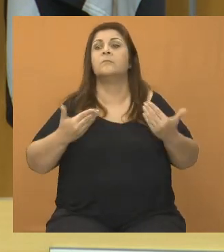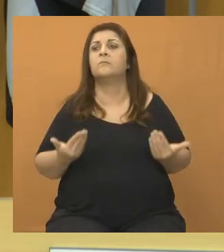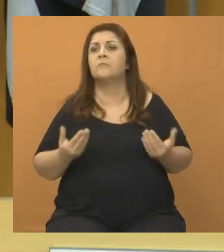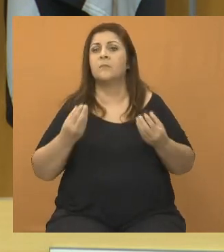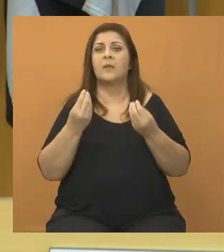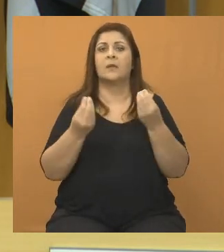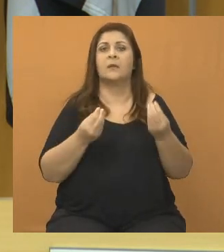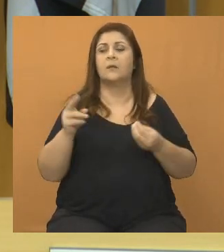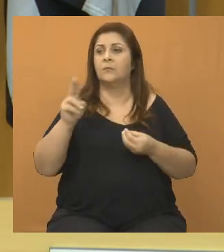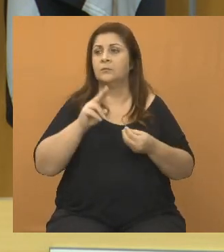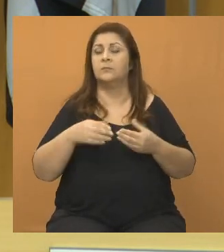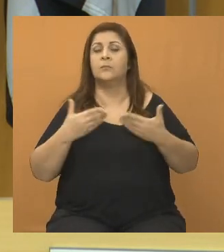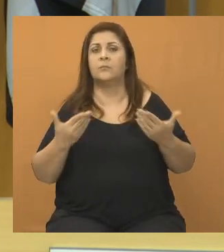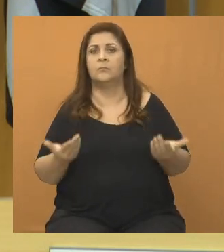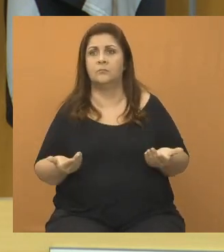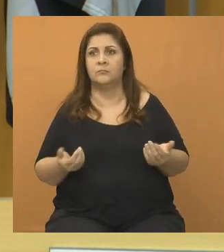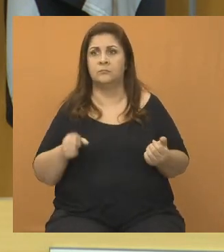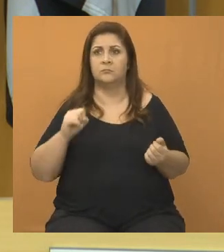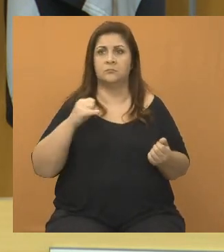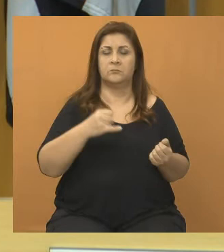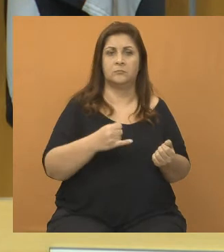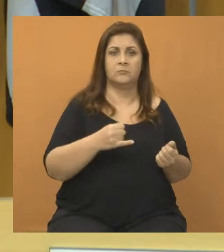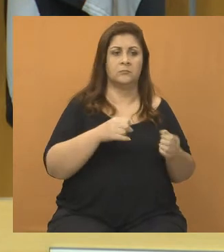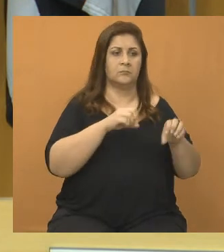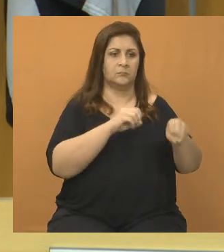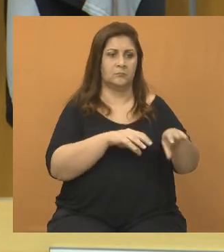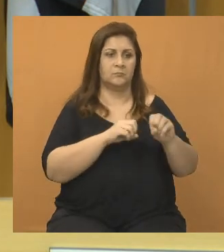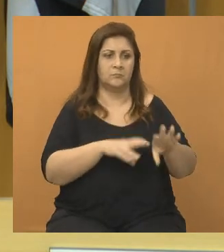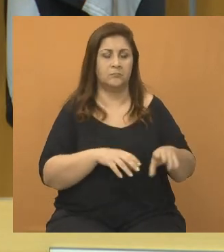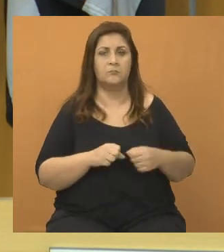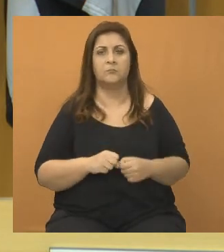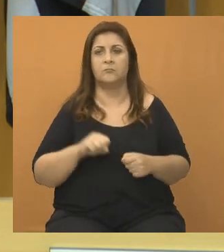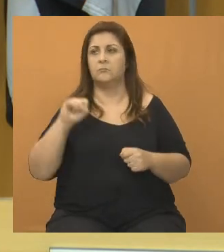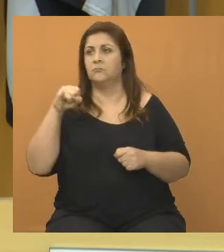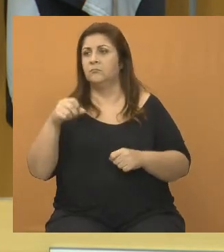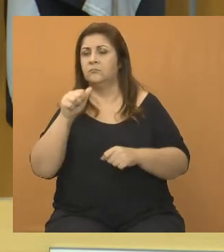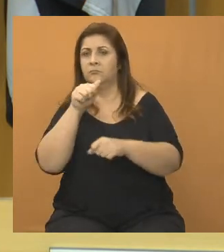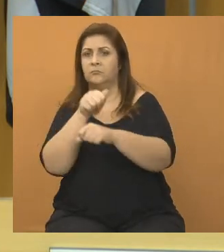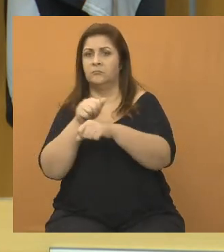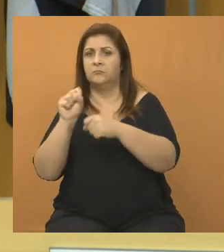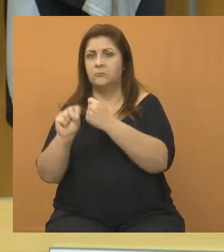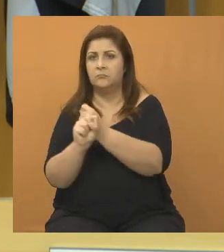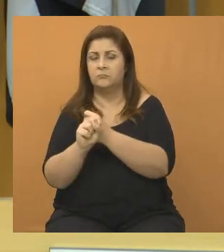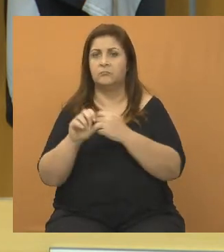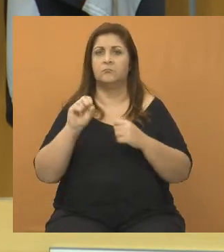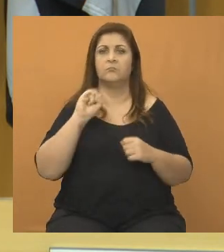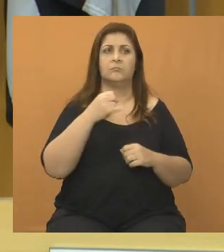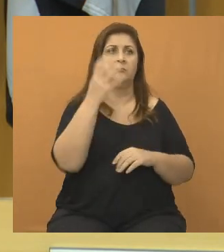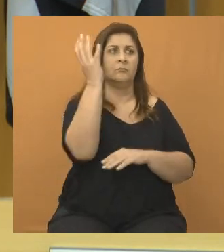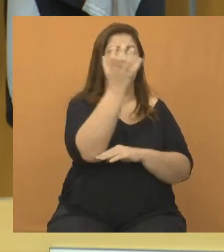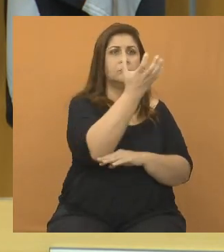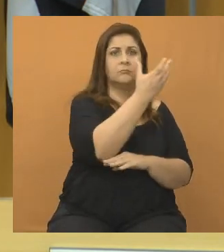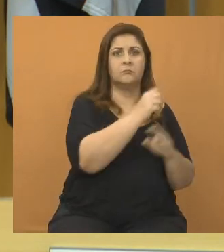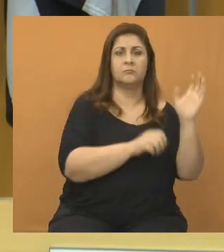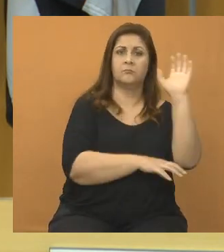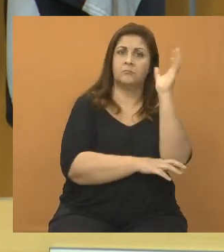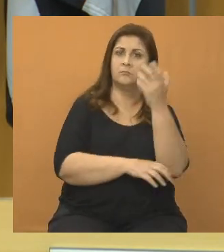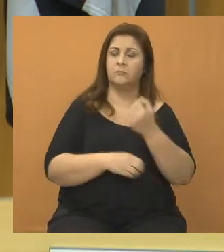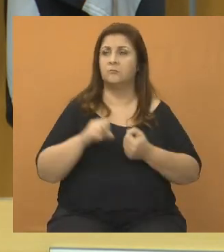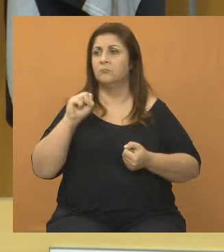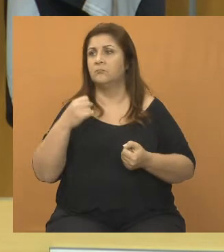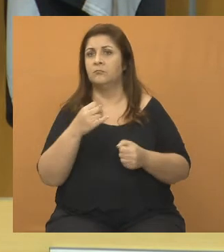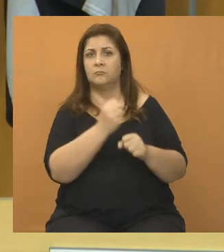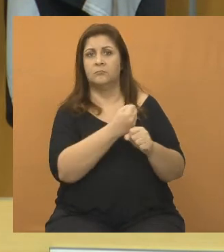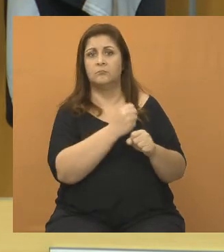vão querer colocar. Se vai querer ir para a educação, para assistência, para o meio ambiente, se é para a infraestrutura.